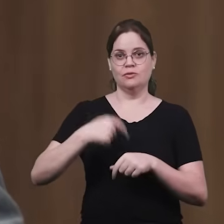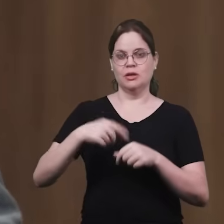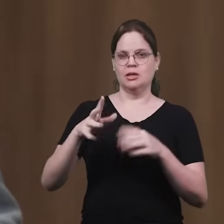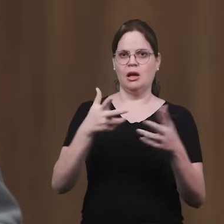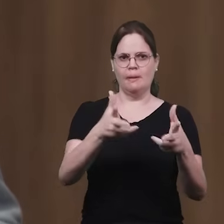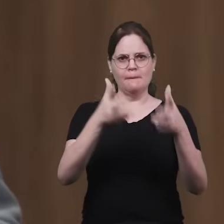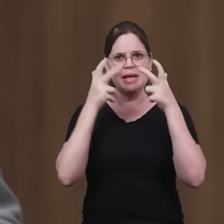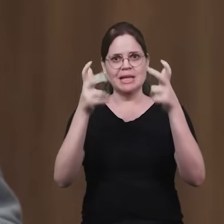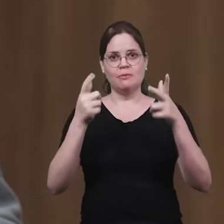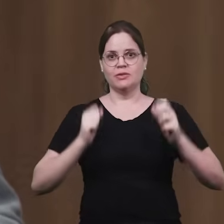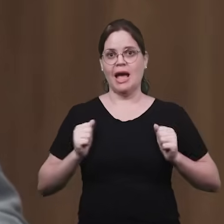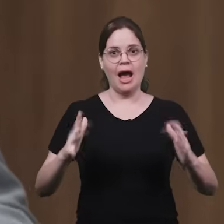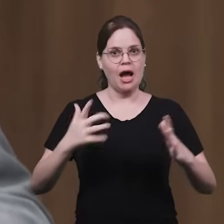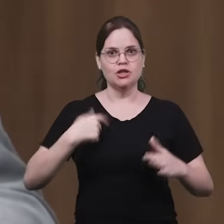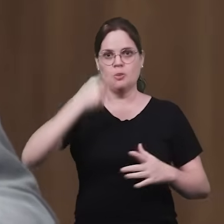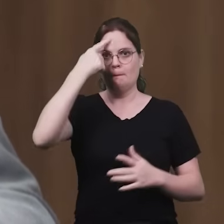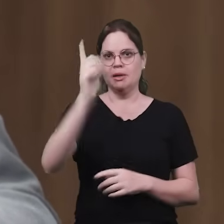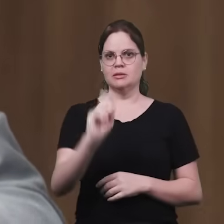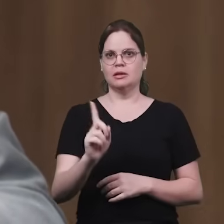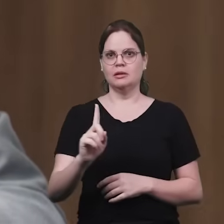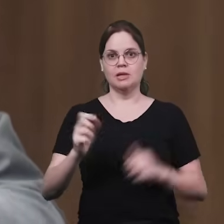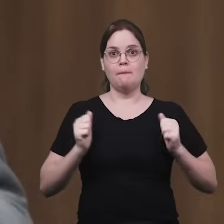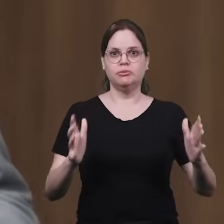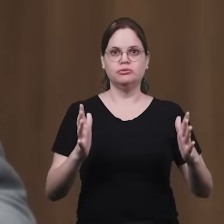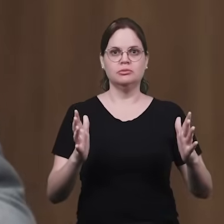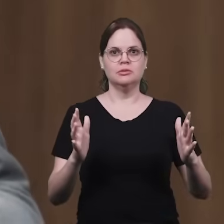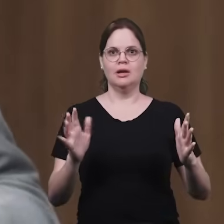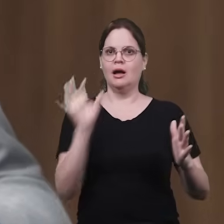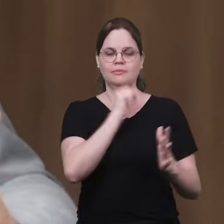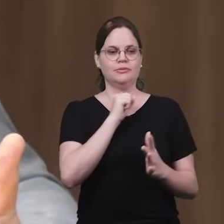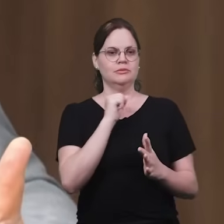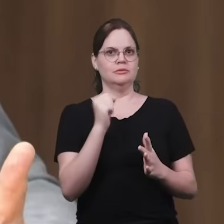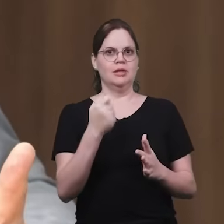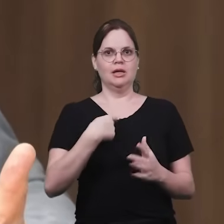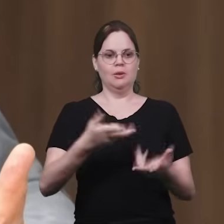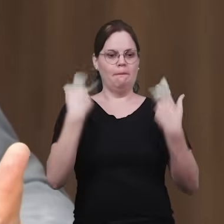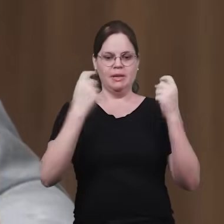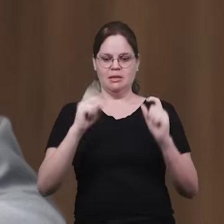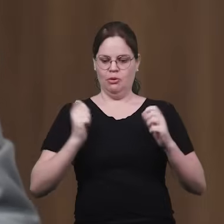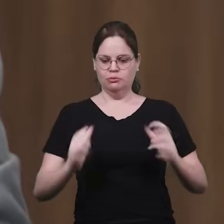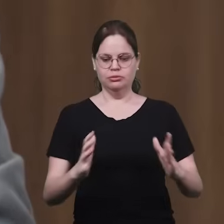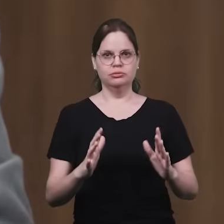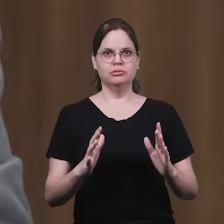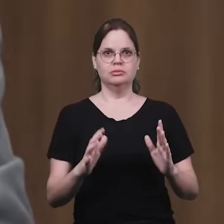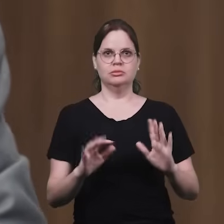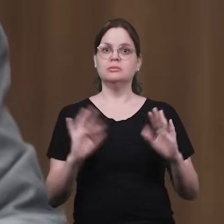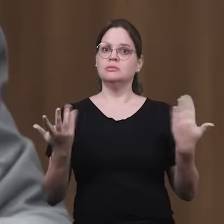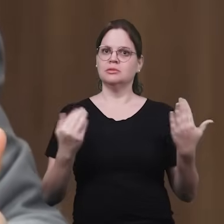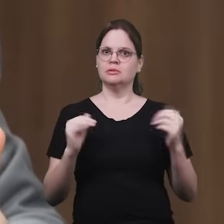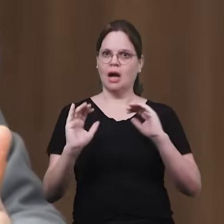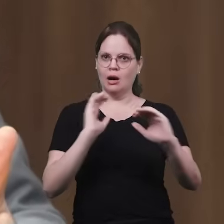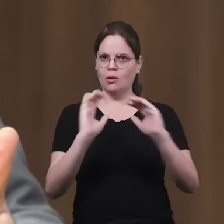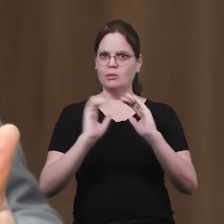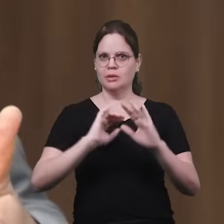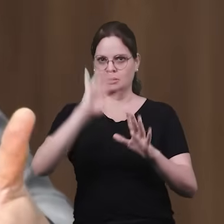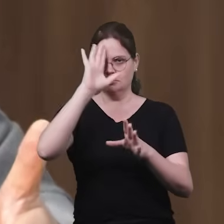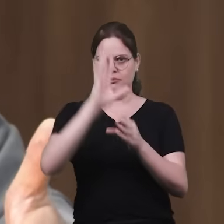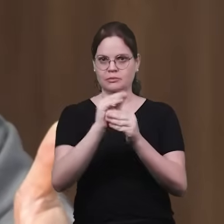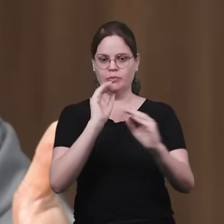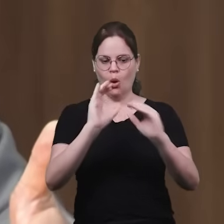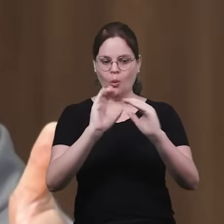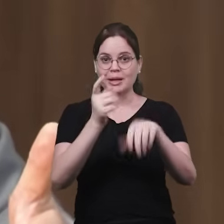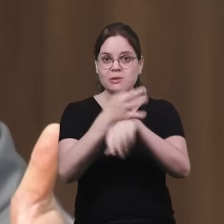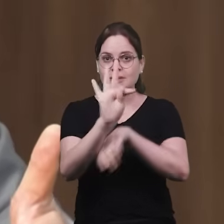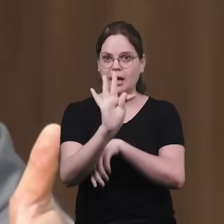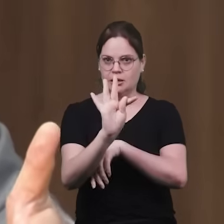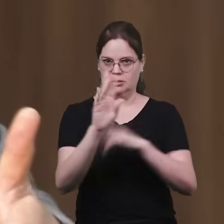pensar. Você reage sem perceber que está reagindo. Então, a comunicação, ela entende isso. Quando eu digo a comunicação